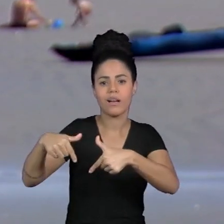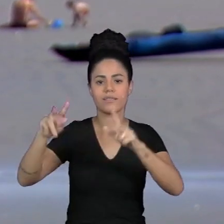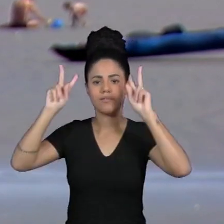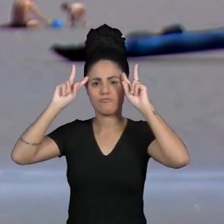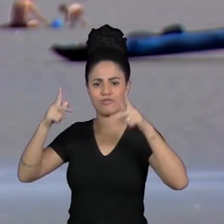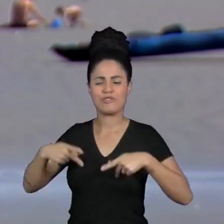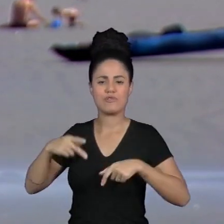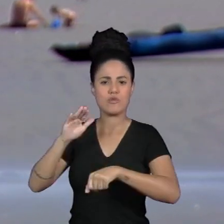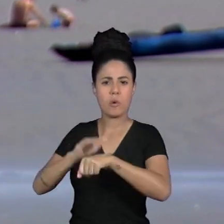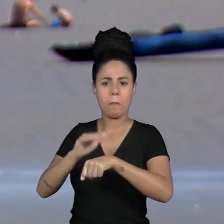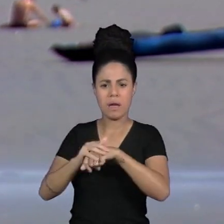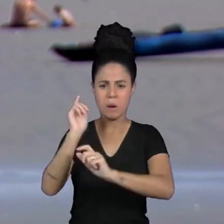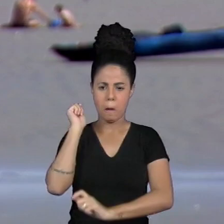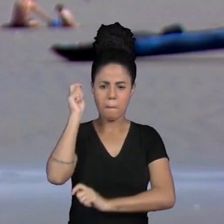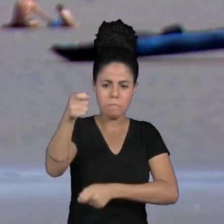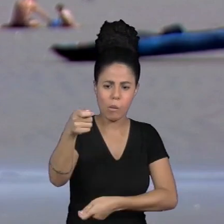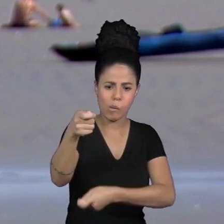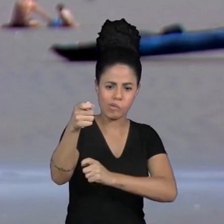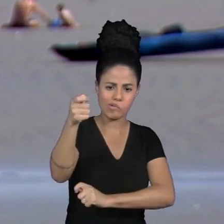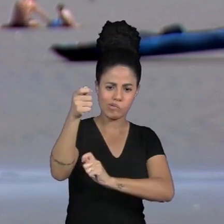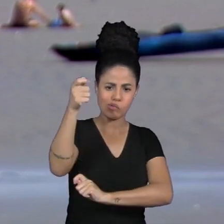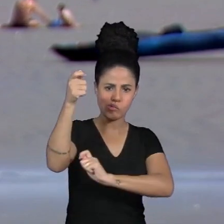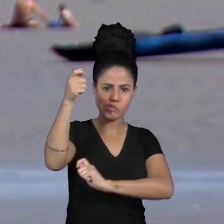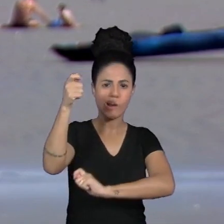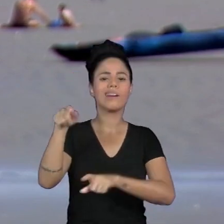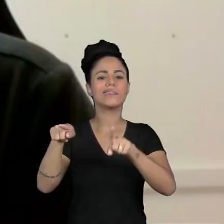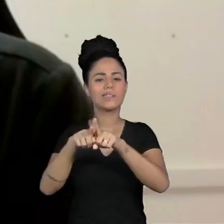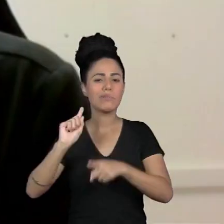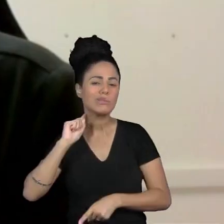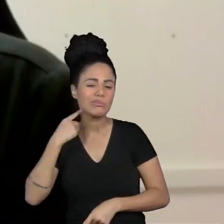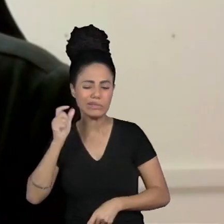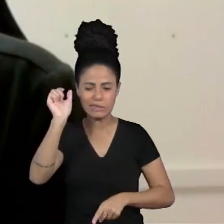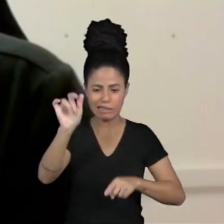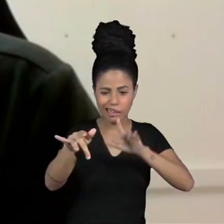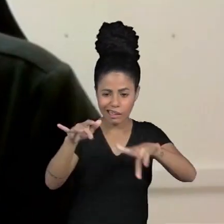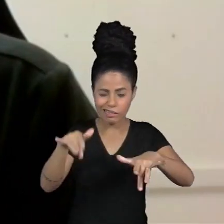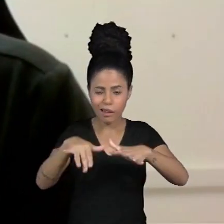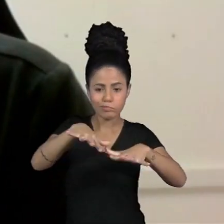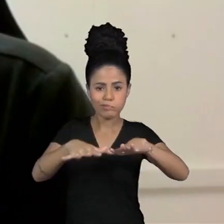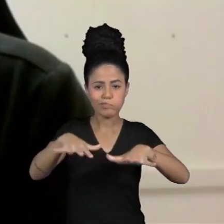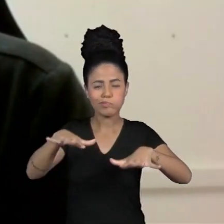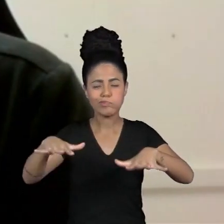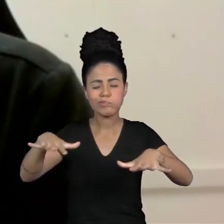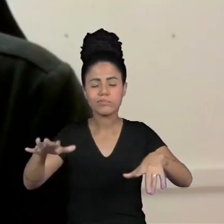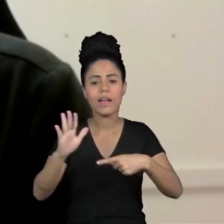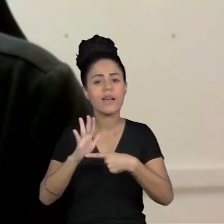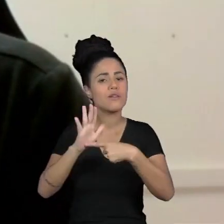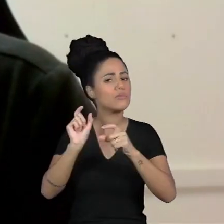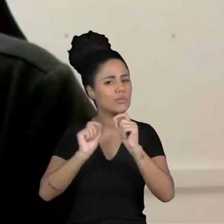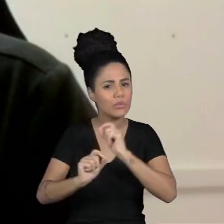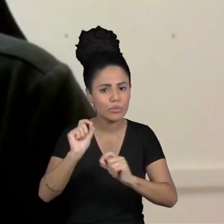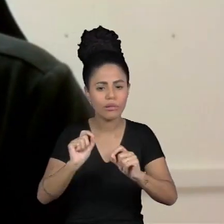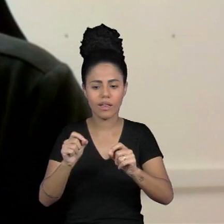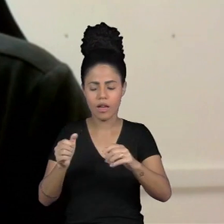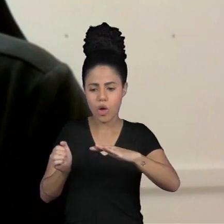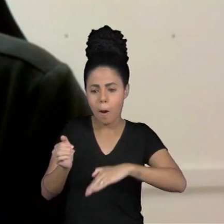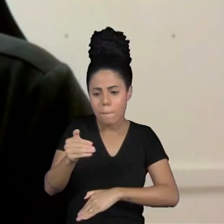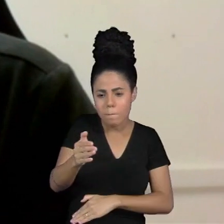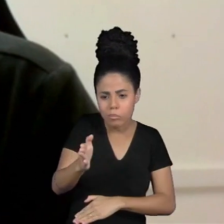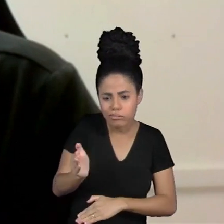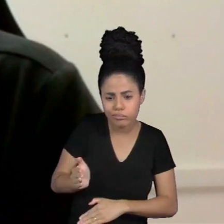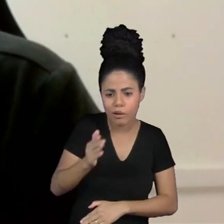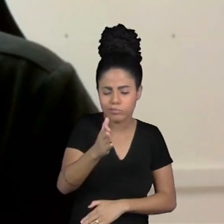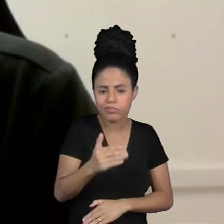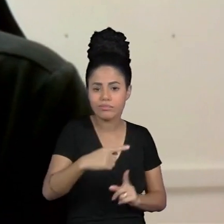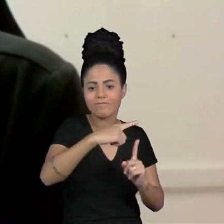poluição dos oceanos colocam esses animais em risco É importante ressaltar que o fato das nossas espécies se manifestarem